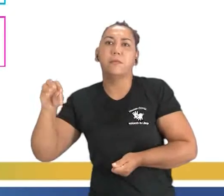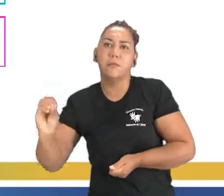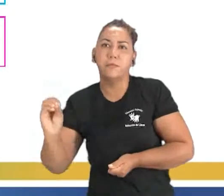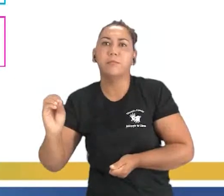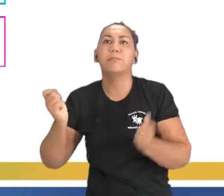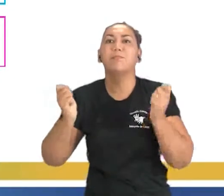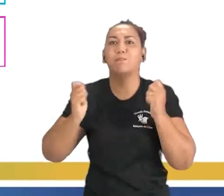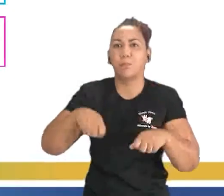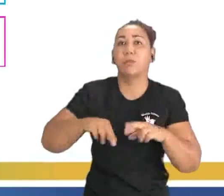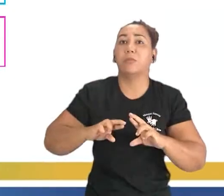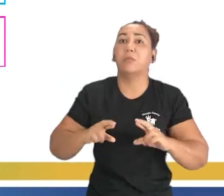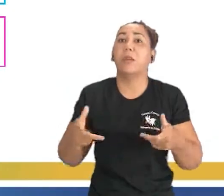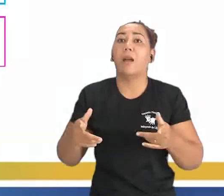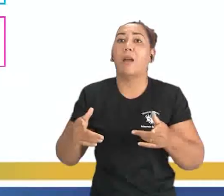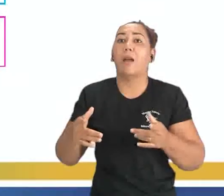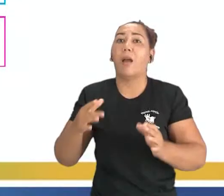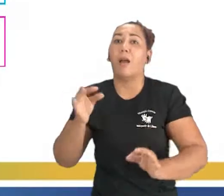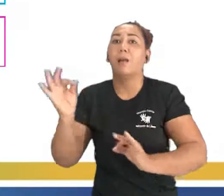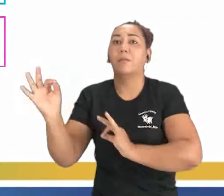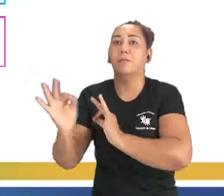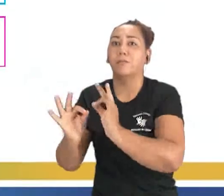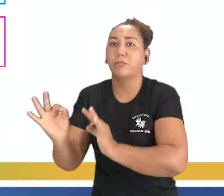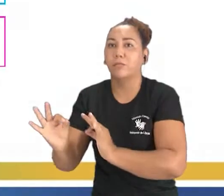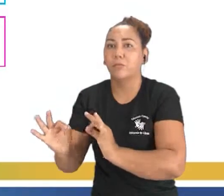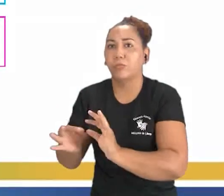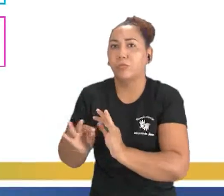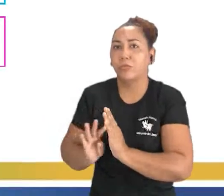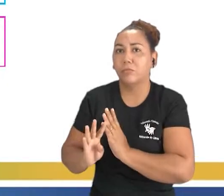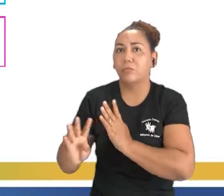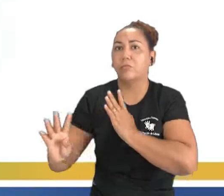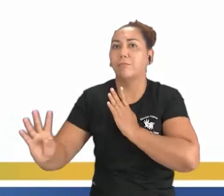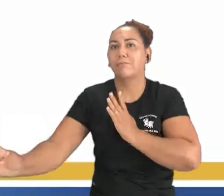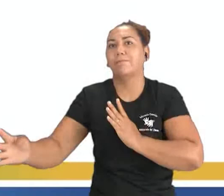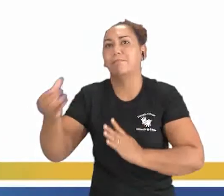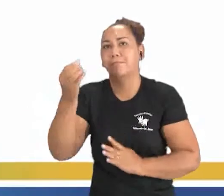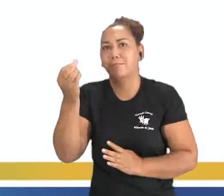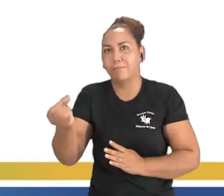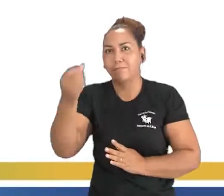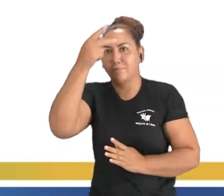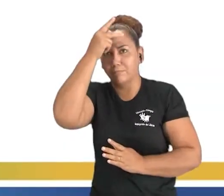possibilidades diferentes de organizar 6 pessoas numa fila.